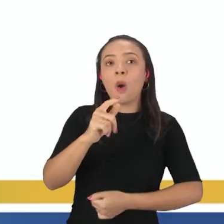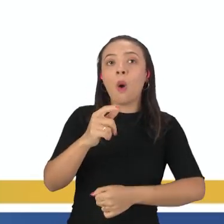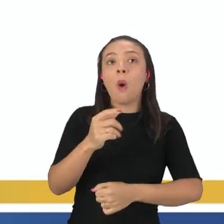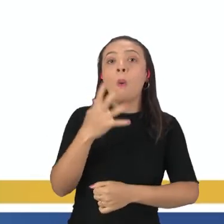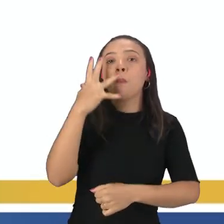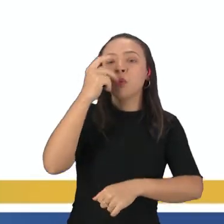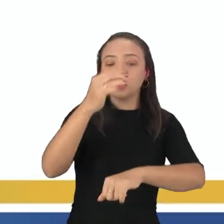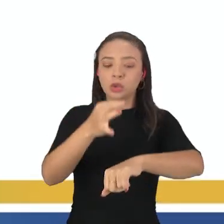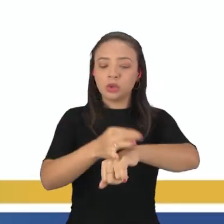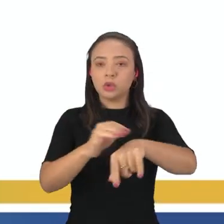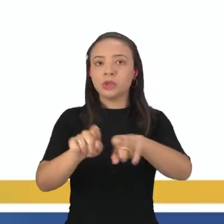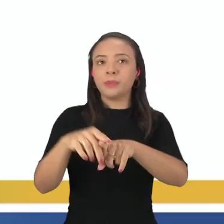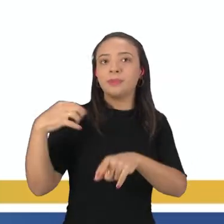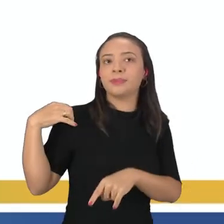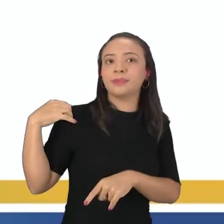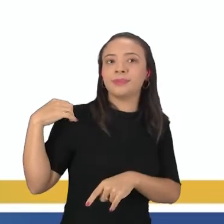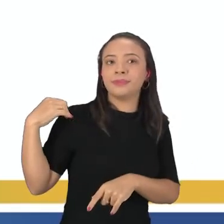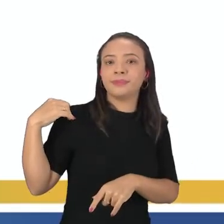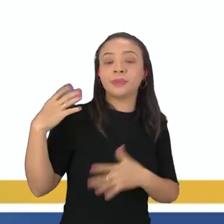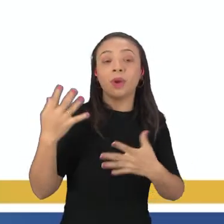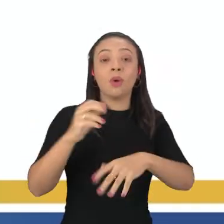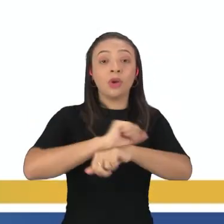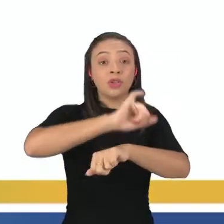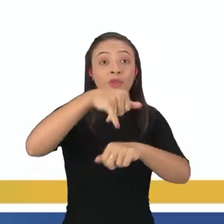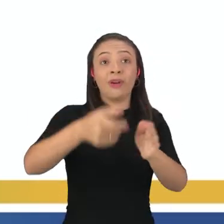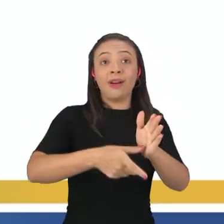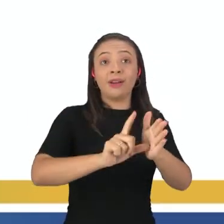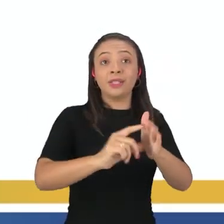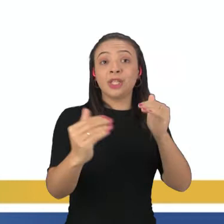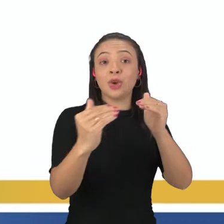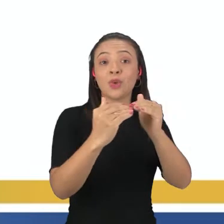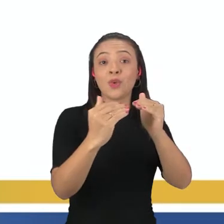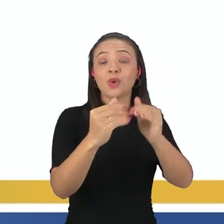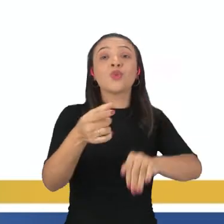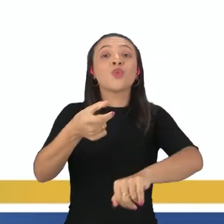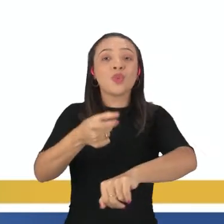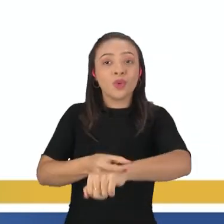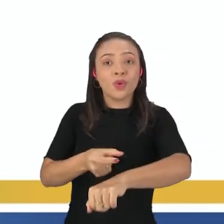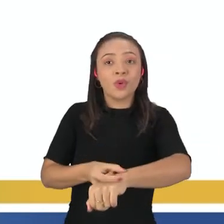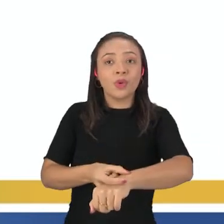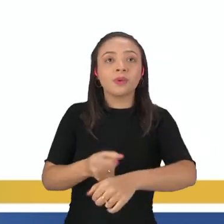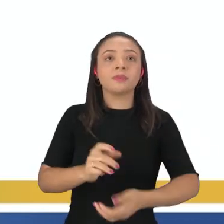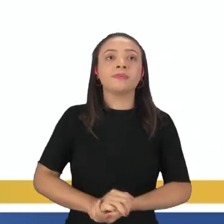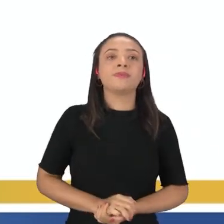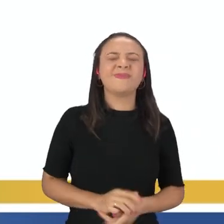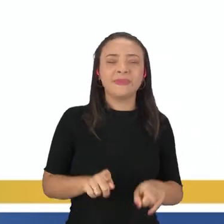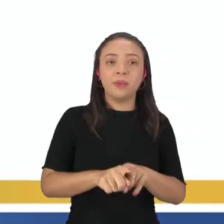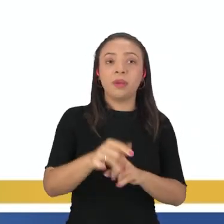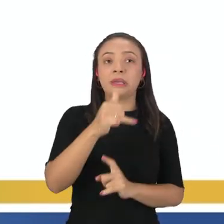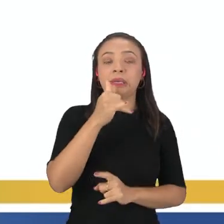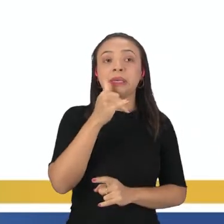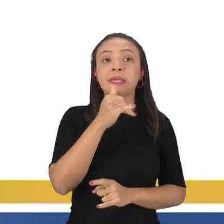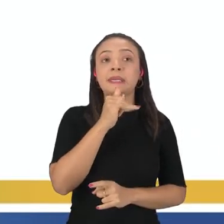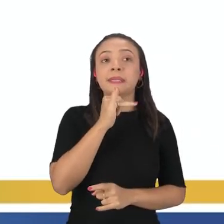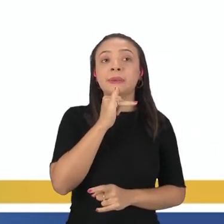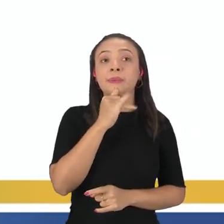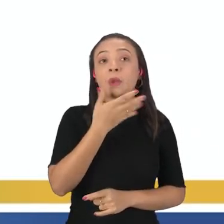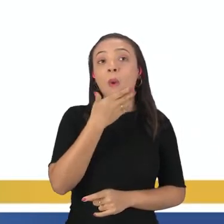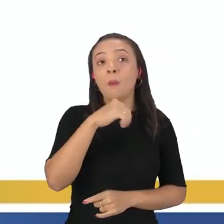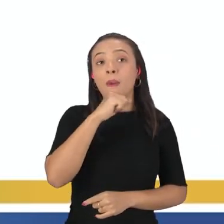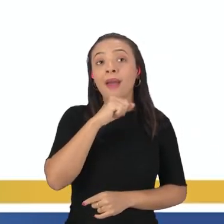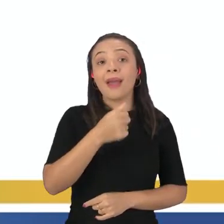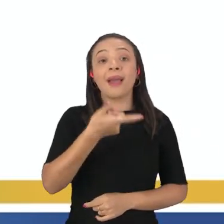e camisa. O adjetivo veio antes e ele vai concordar com relógio. Outro exemplo, o pai ganhou